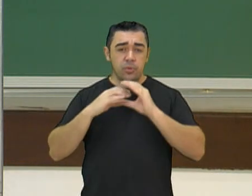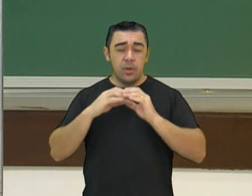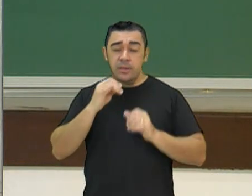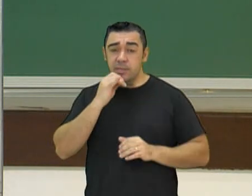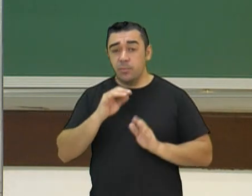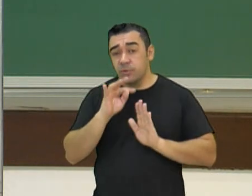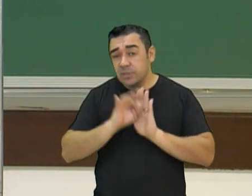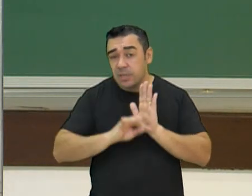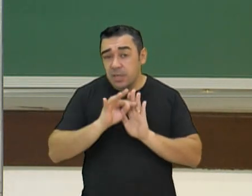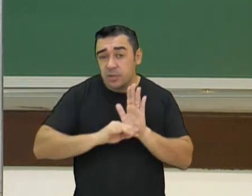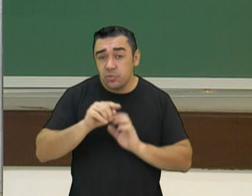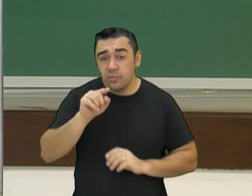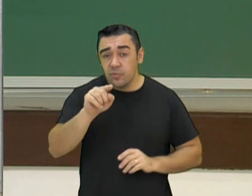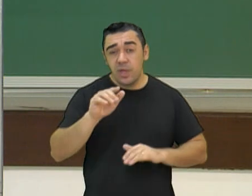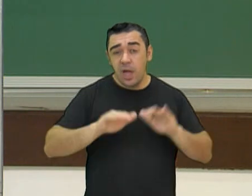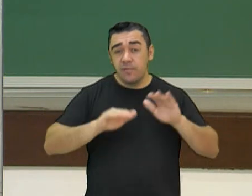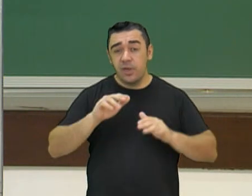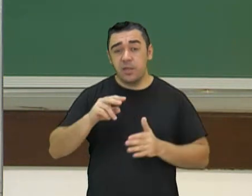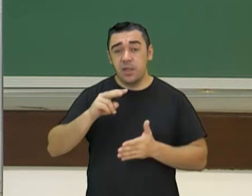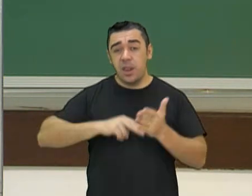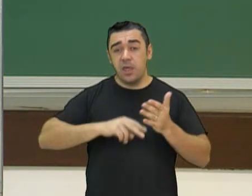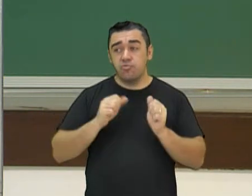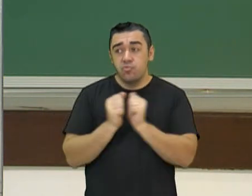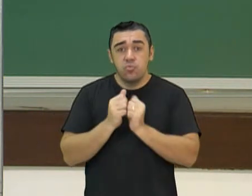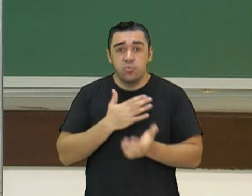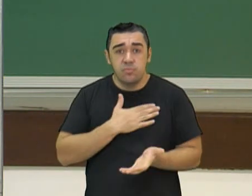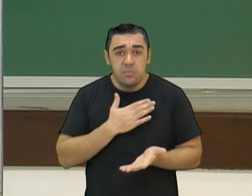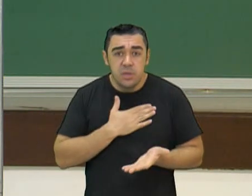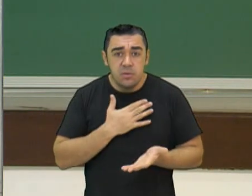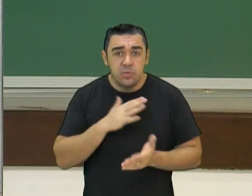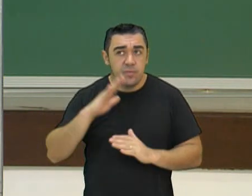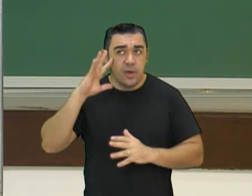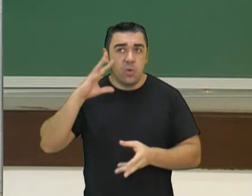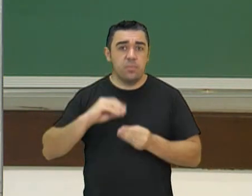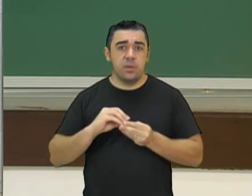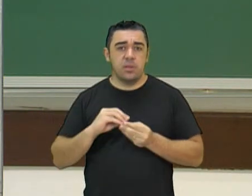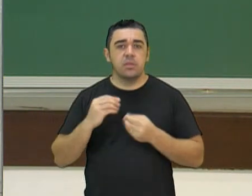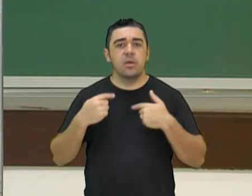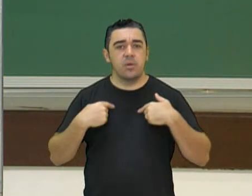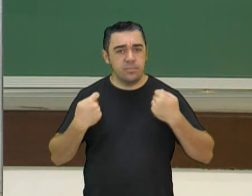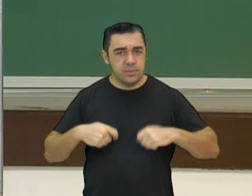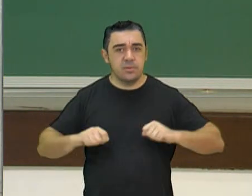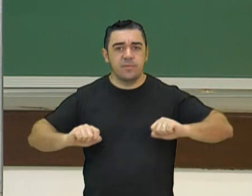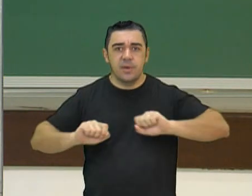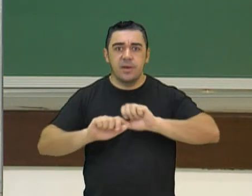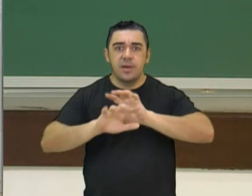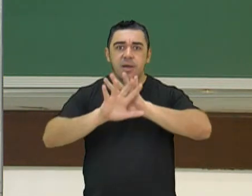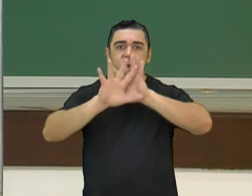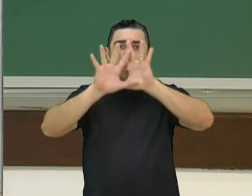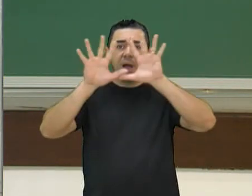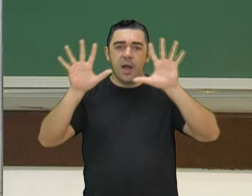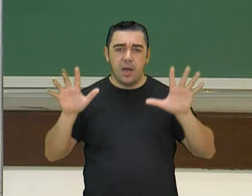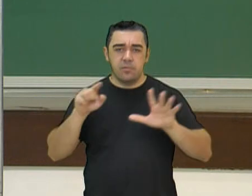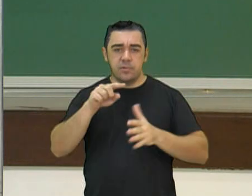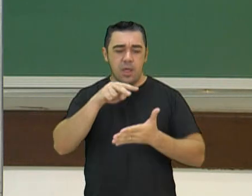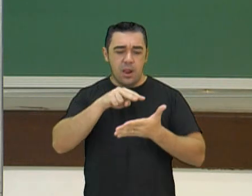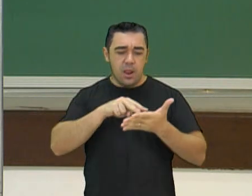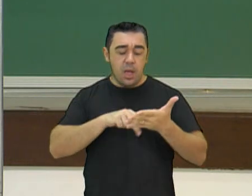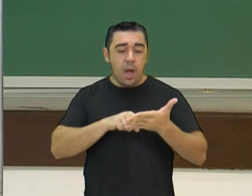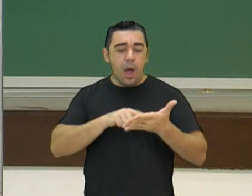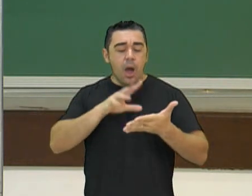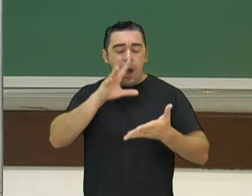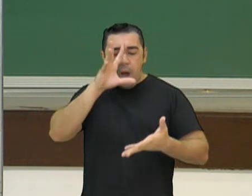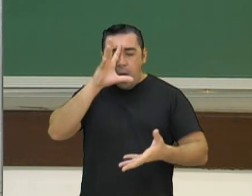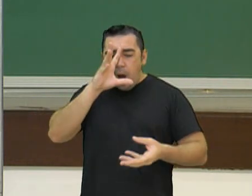um texto para um leitor que nem sempre ele está ali do meu lado, né, na maioria das vezes ele não está do meu lado, né, então eu escrevo para alguém, eu tenho